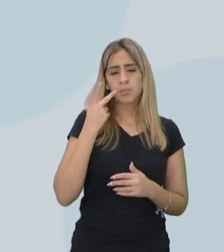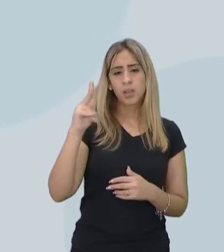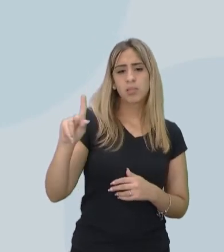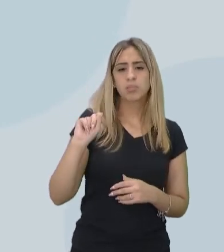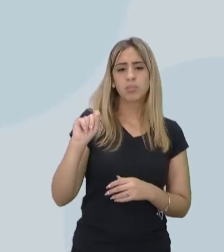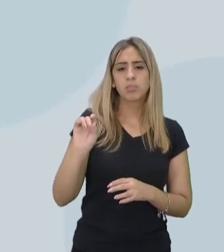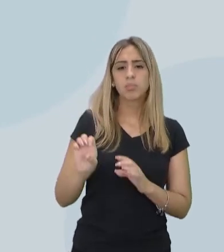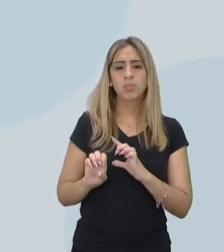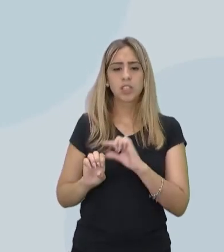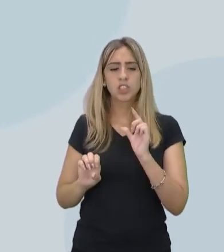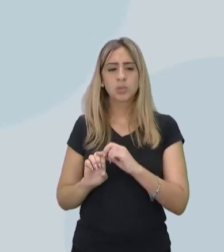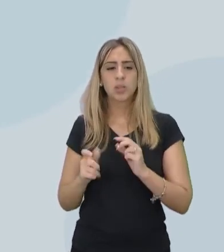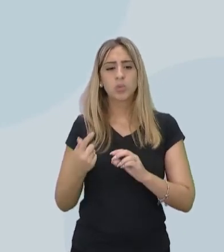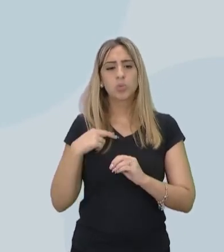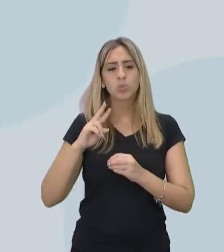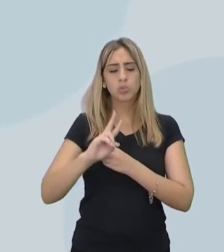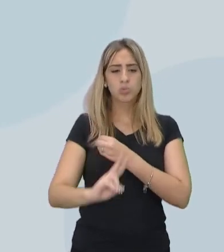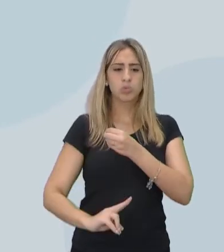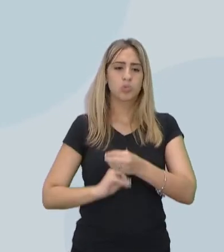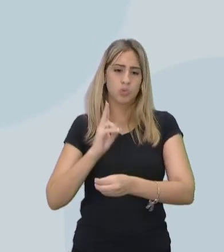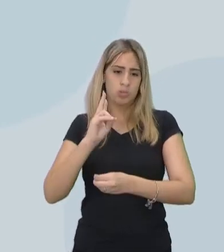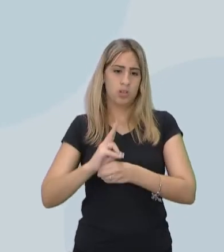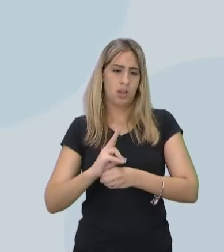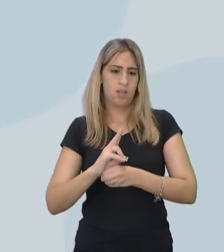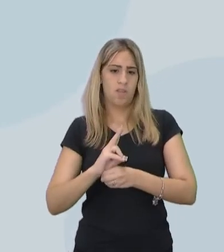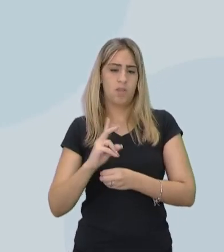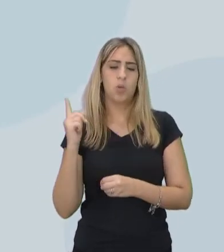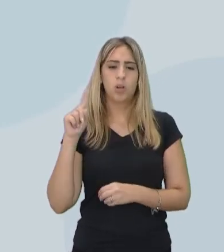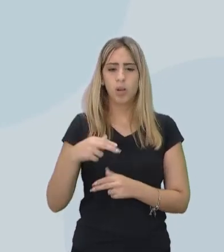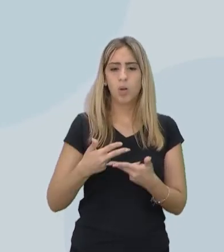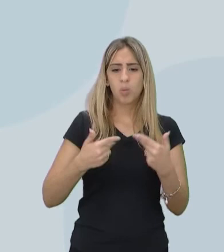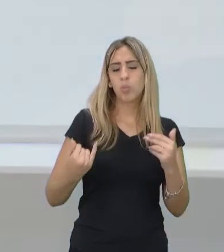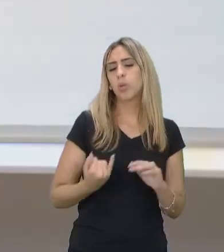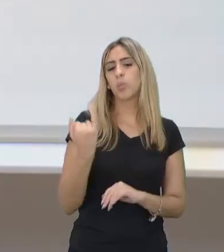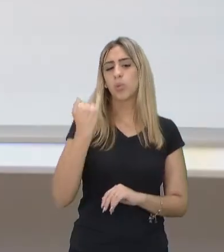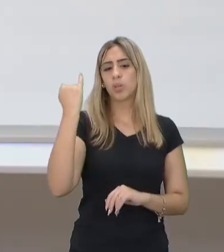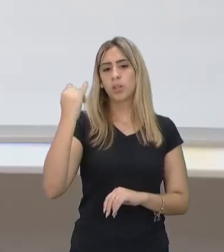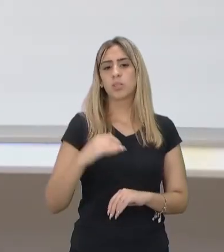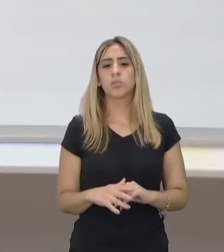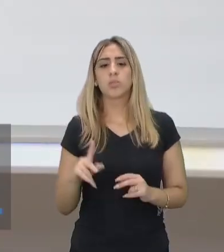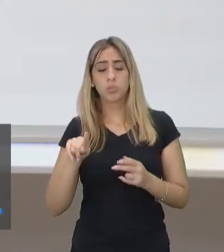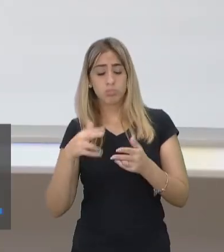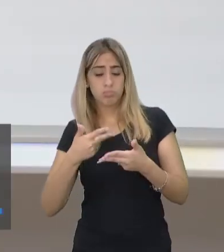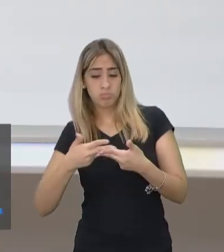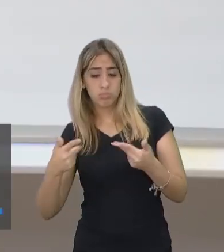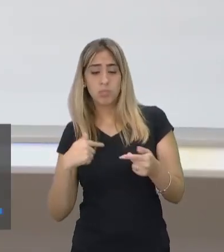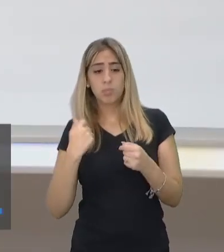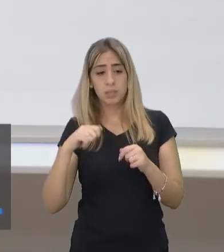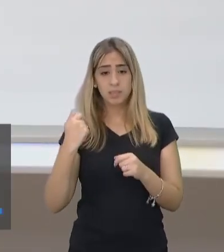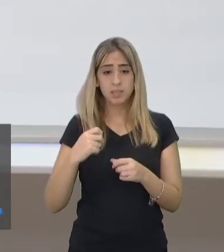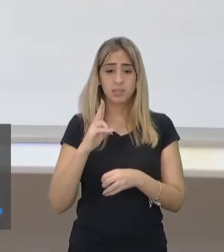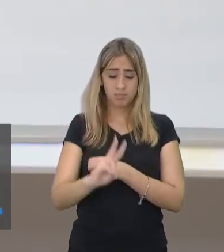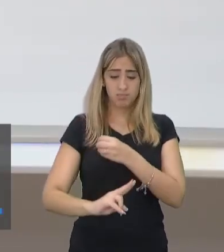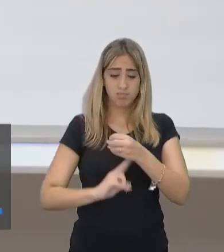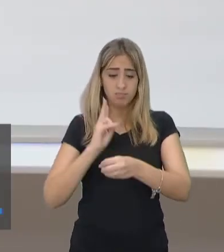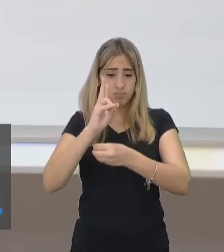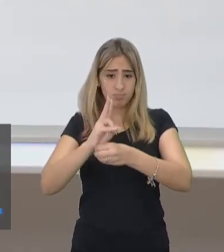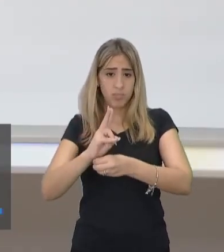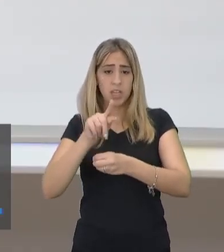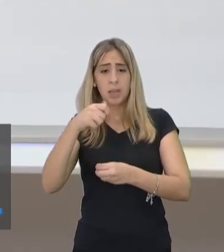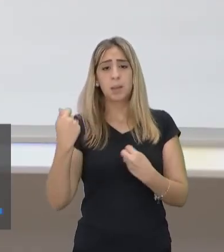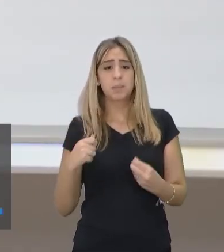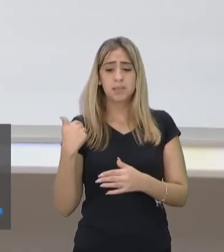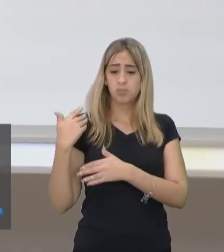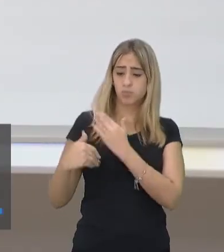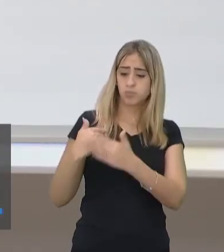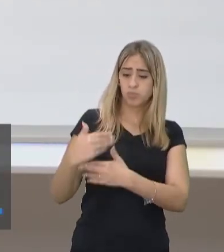empreendimento sustentável. Palavra também muito Exato. importante, né? Ou seja, o negócio ele tem que se sustentar. Para ele se sustentar, ele tem que